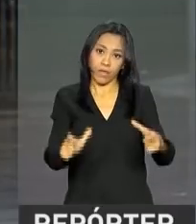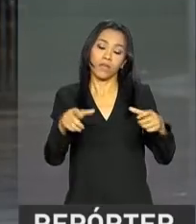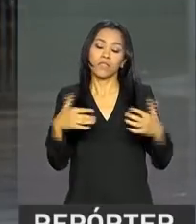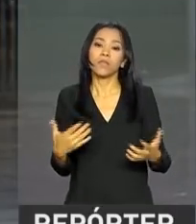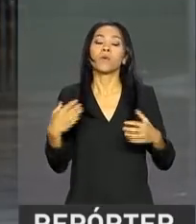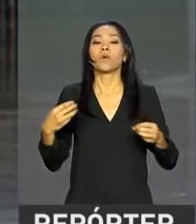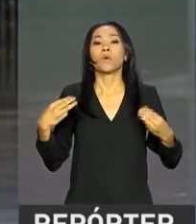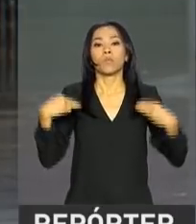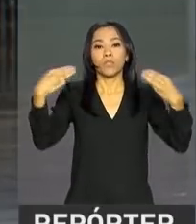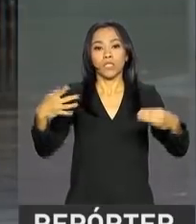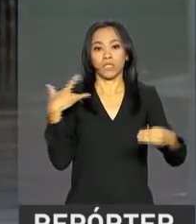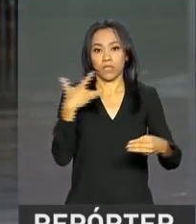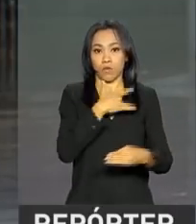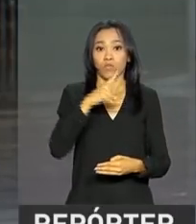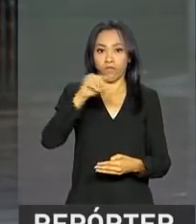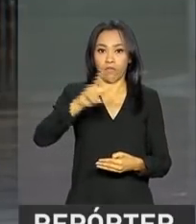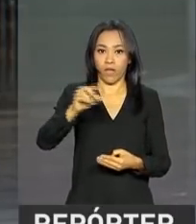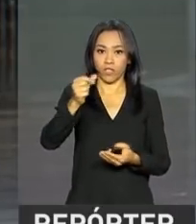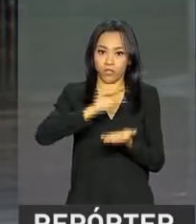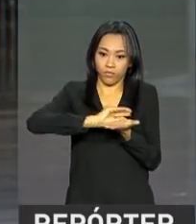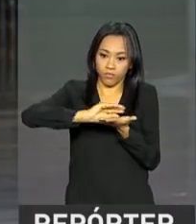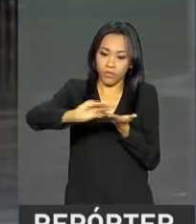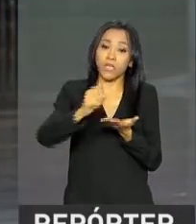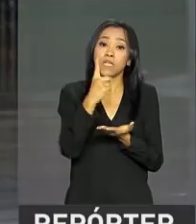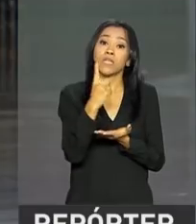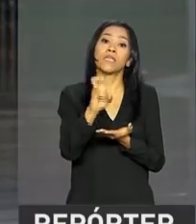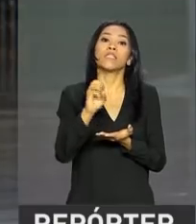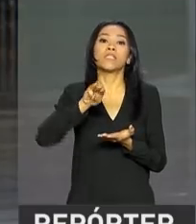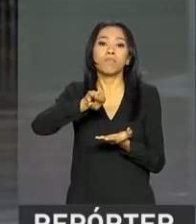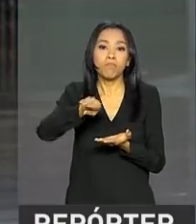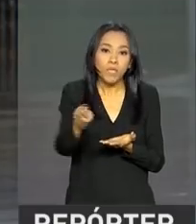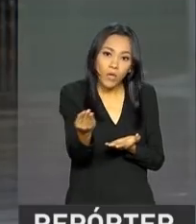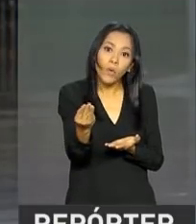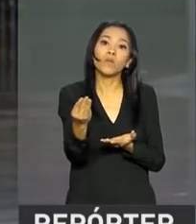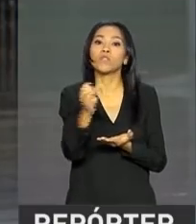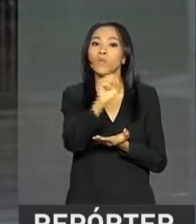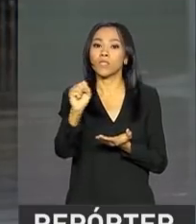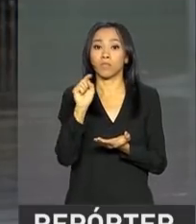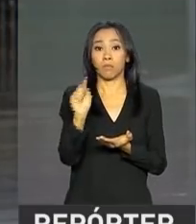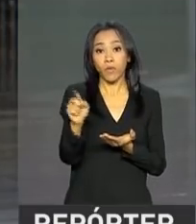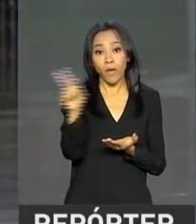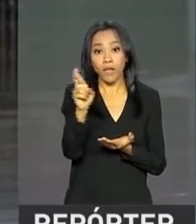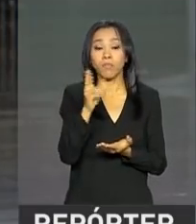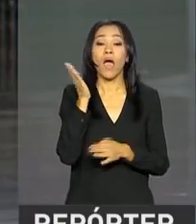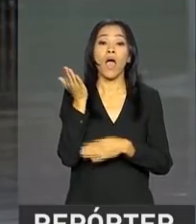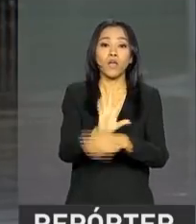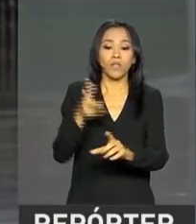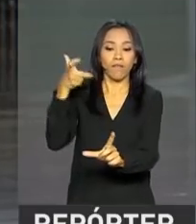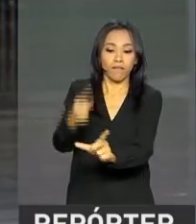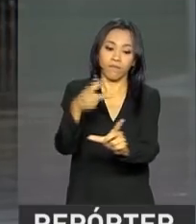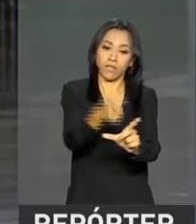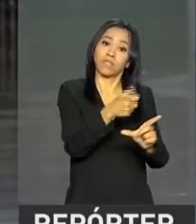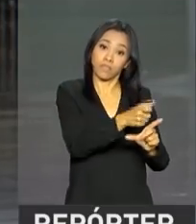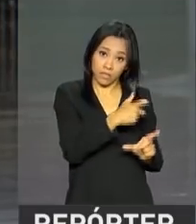da saúde vai repassar 15 milhões e 800 mil reais para ajudar na vacinação segundo